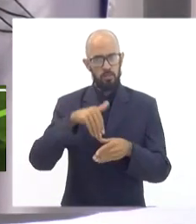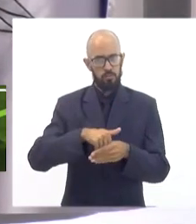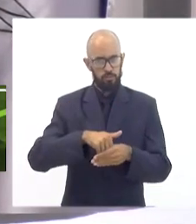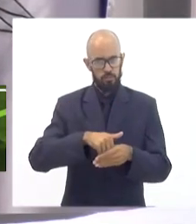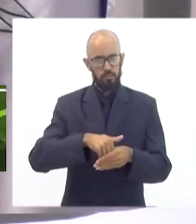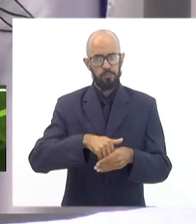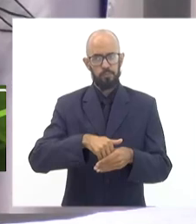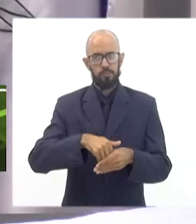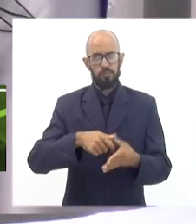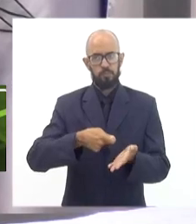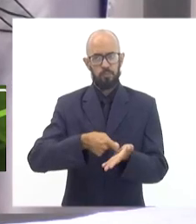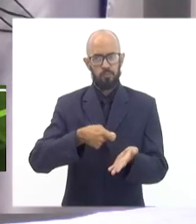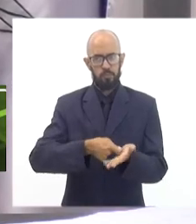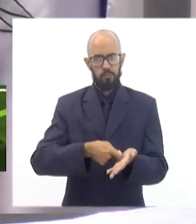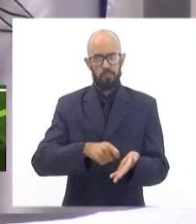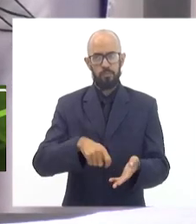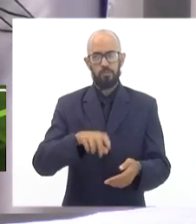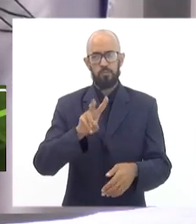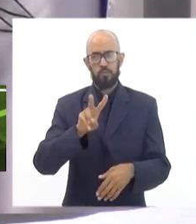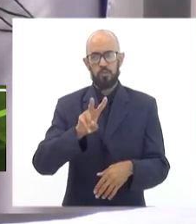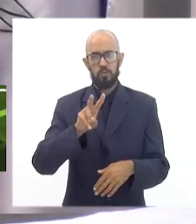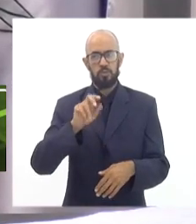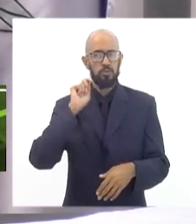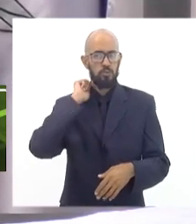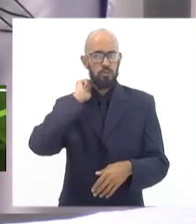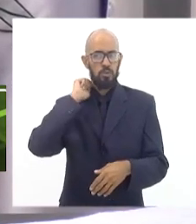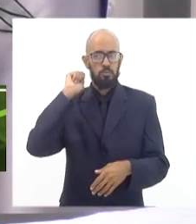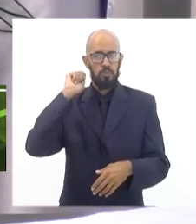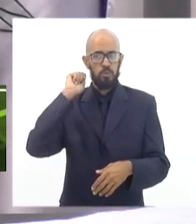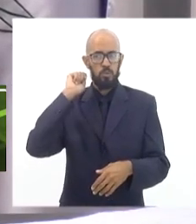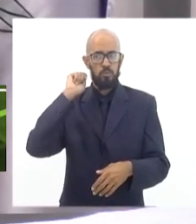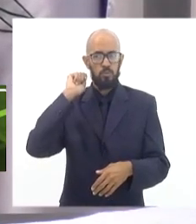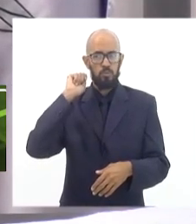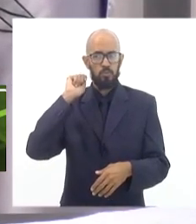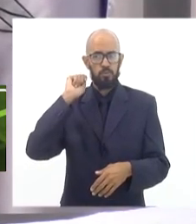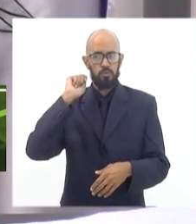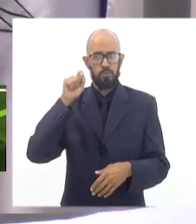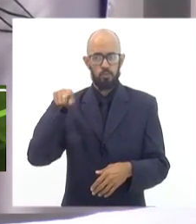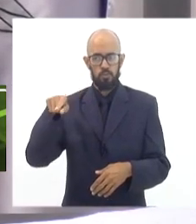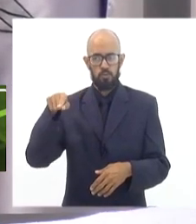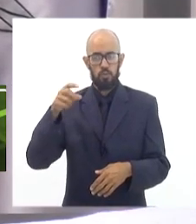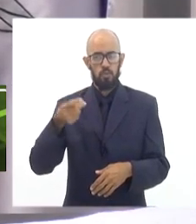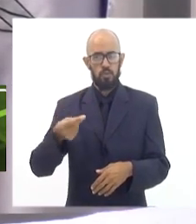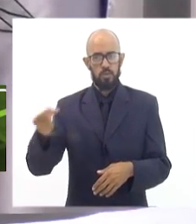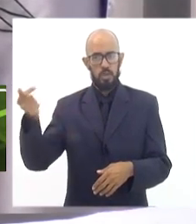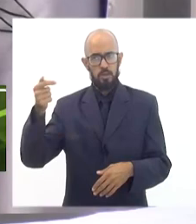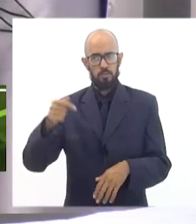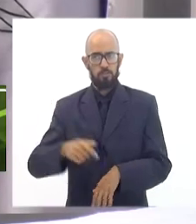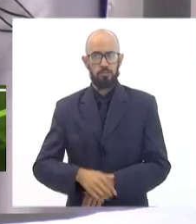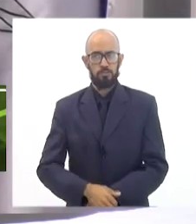que no dia dois de abril o Chay